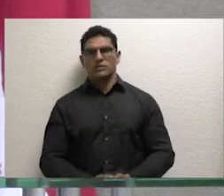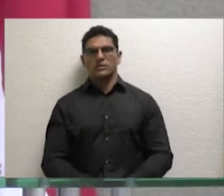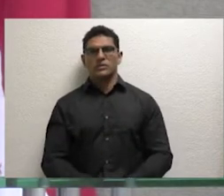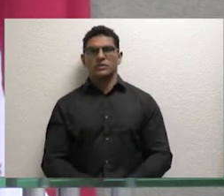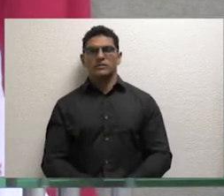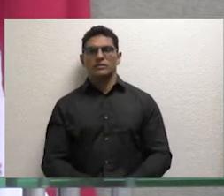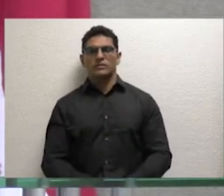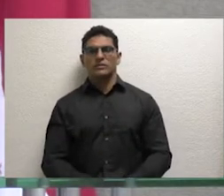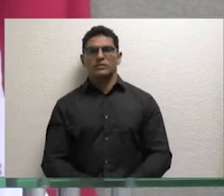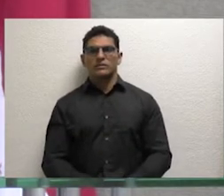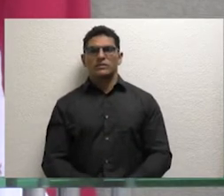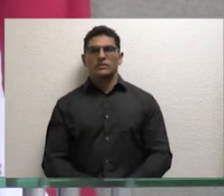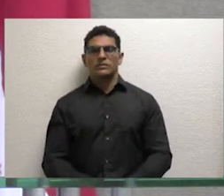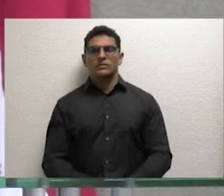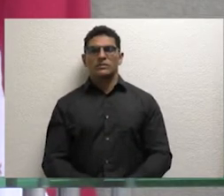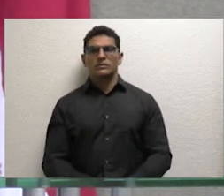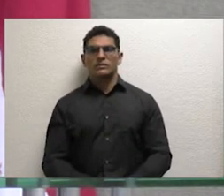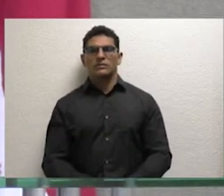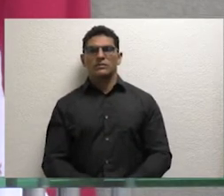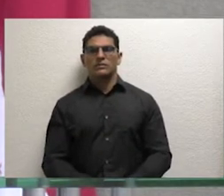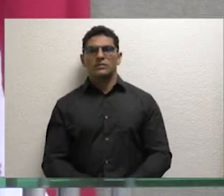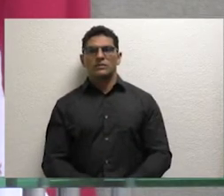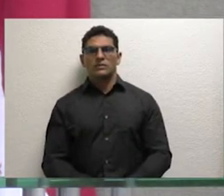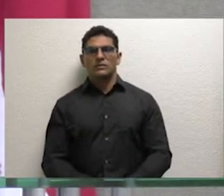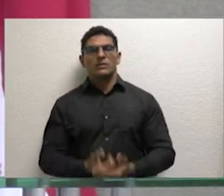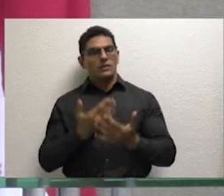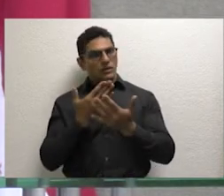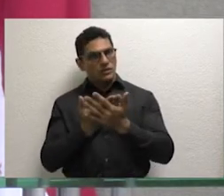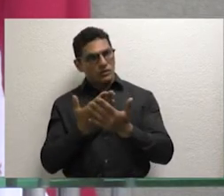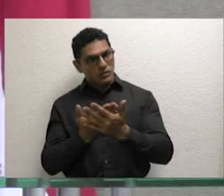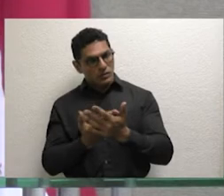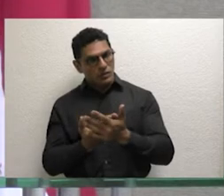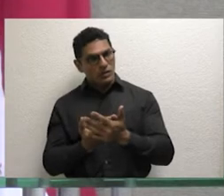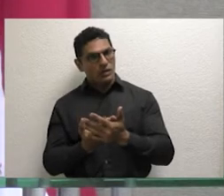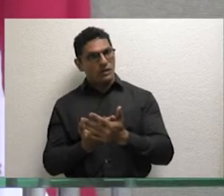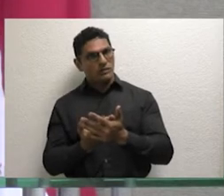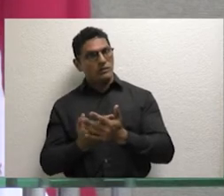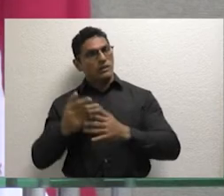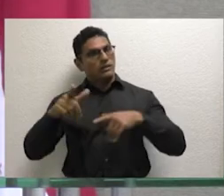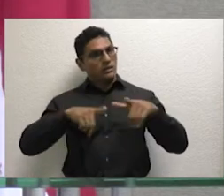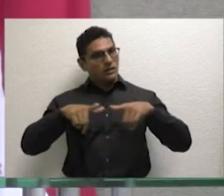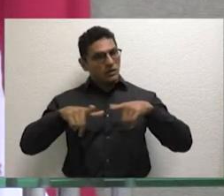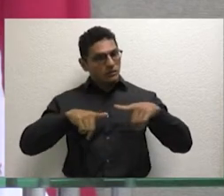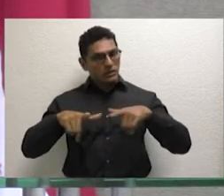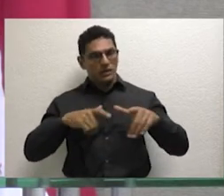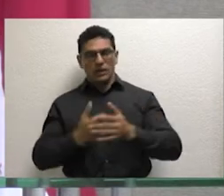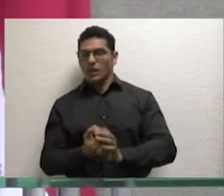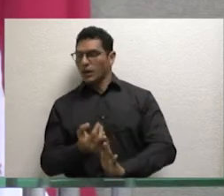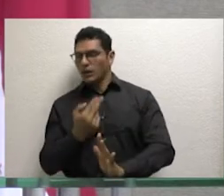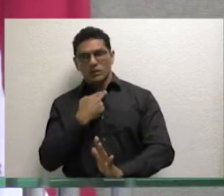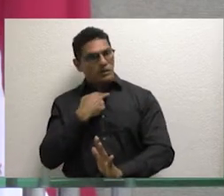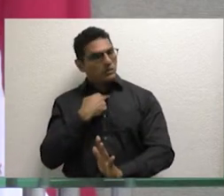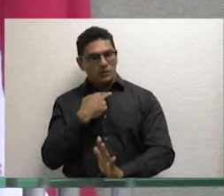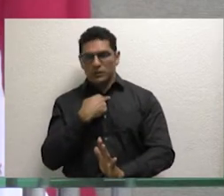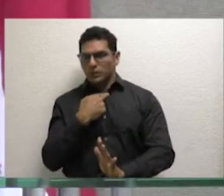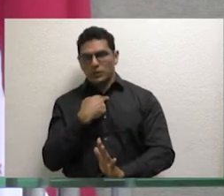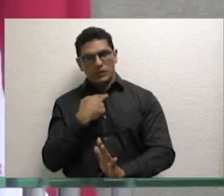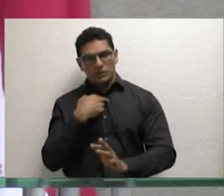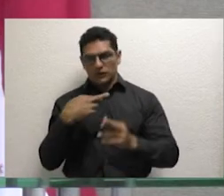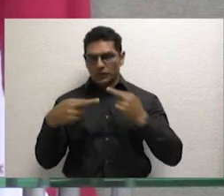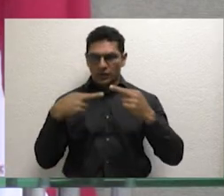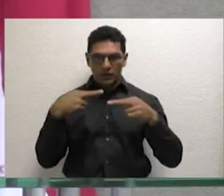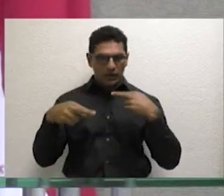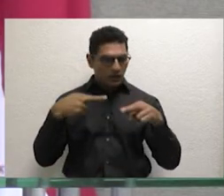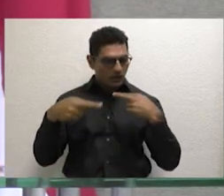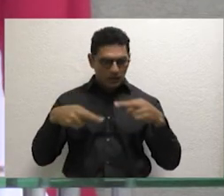uma ação de reatividade mas uma ação propositiva nós não podemos mais ficar reclamando